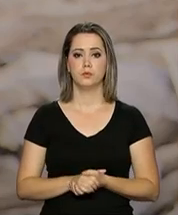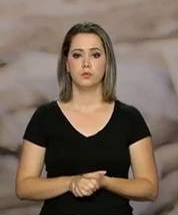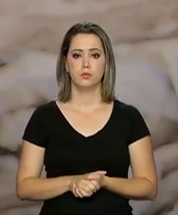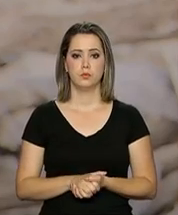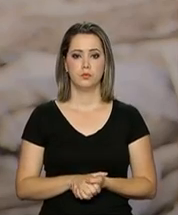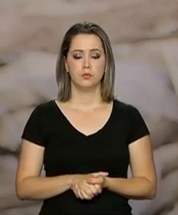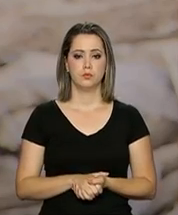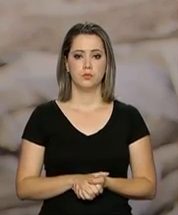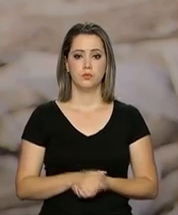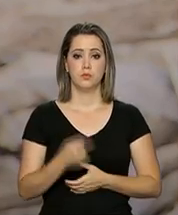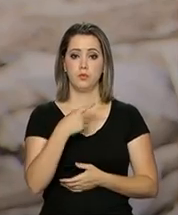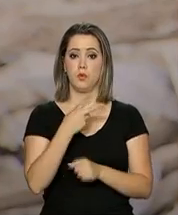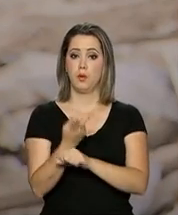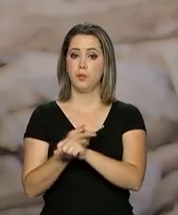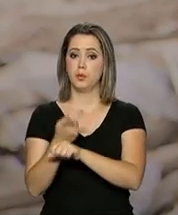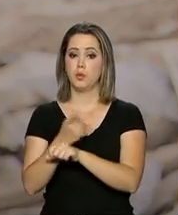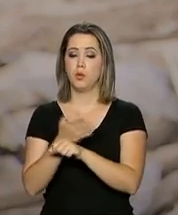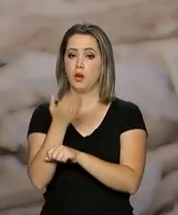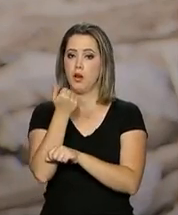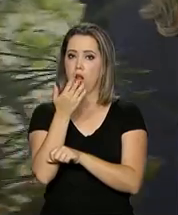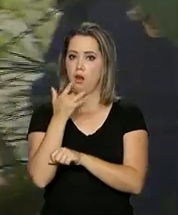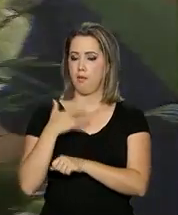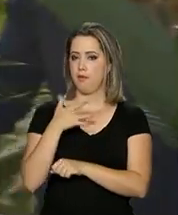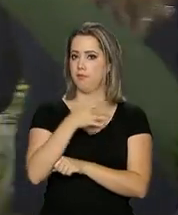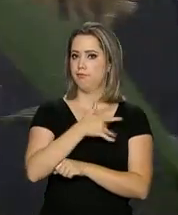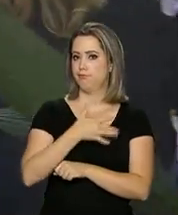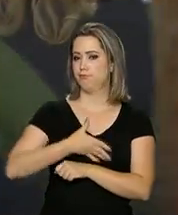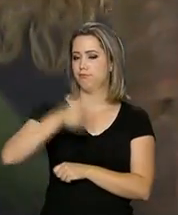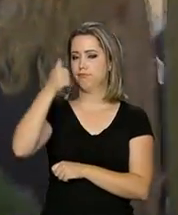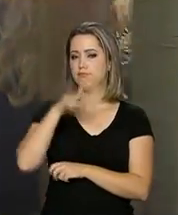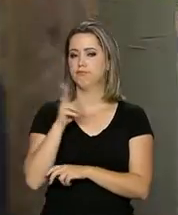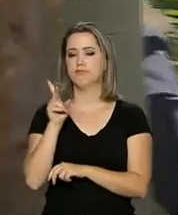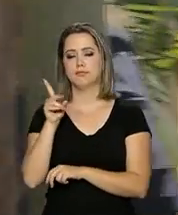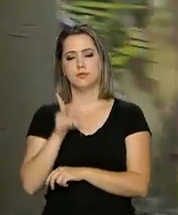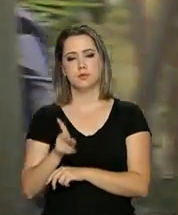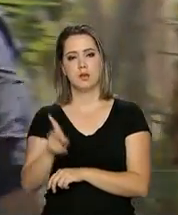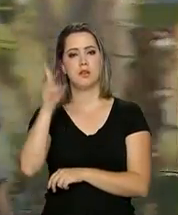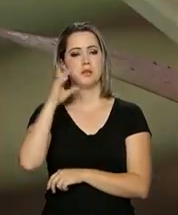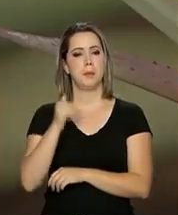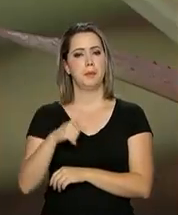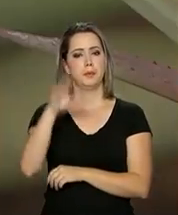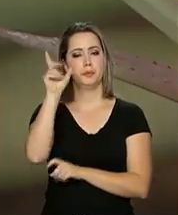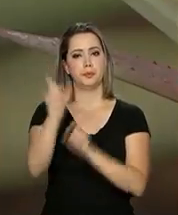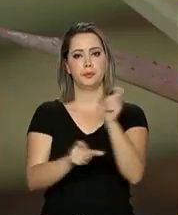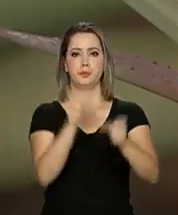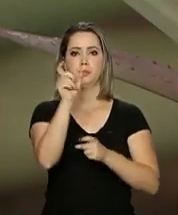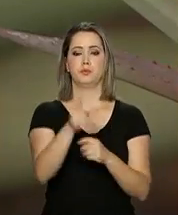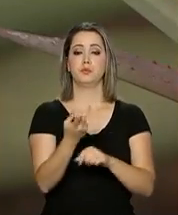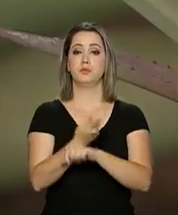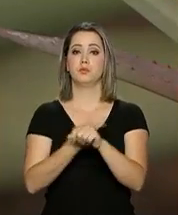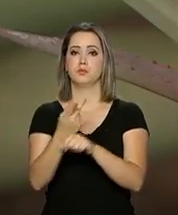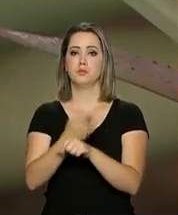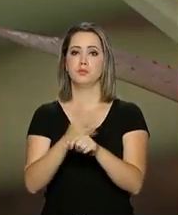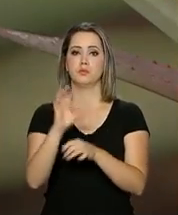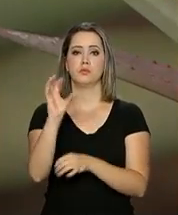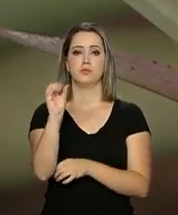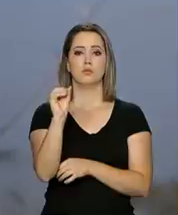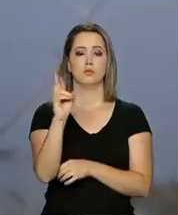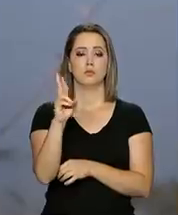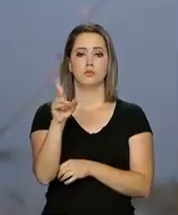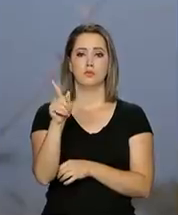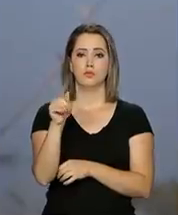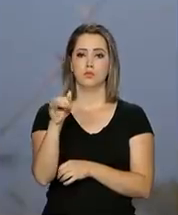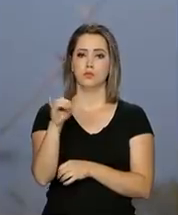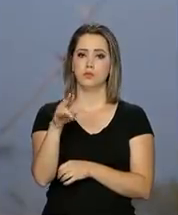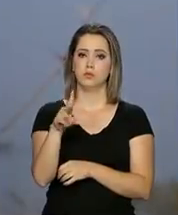rural a busca por alimentos saudáveis a cada dia ganha mais adeptos e os produtos orgânicos são a opção certa